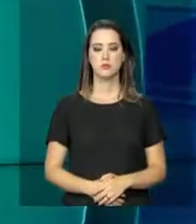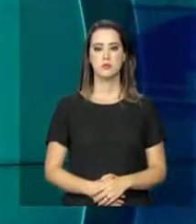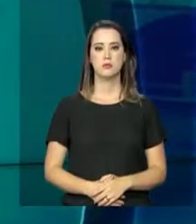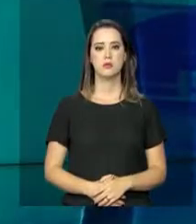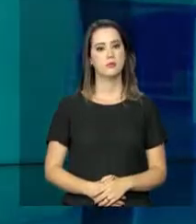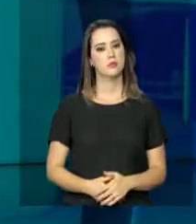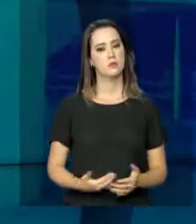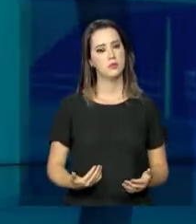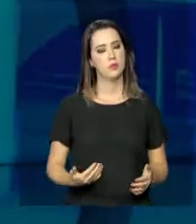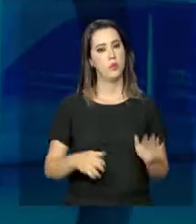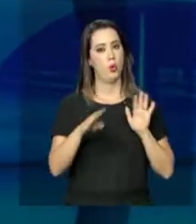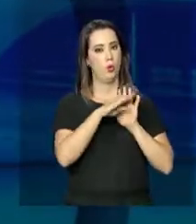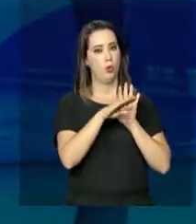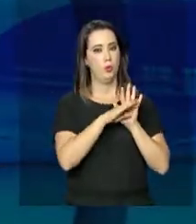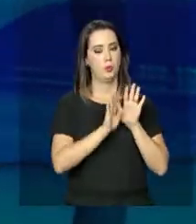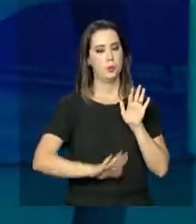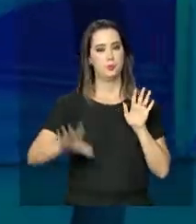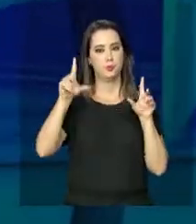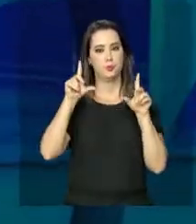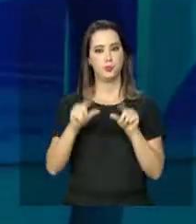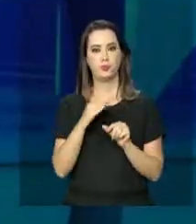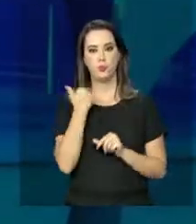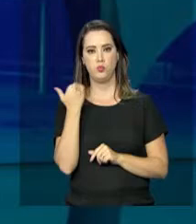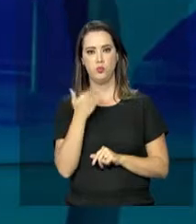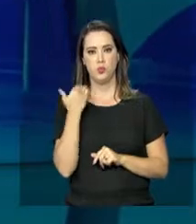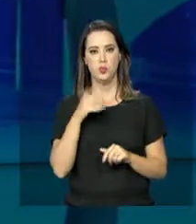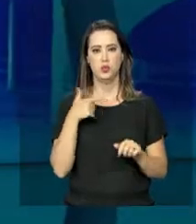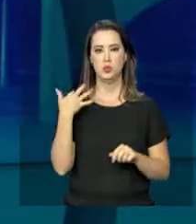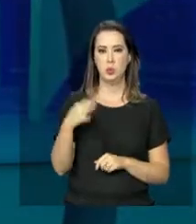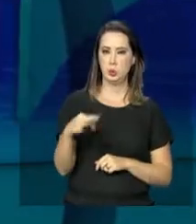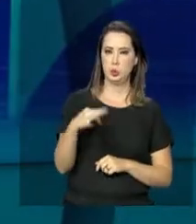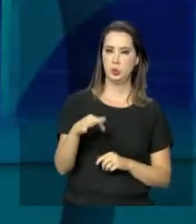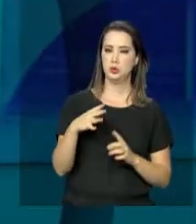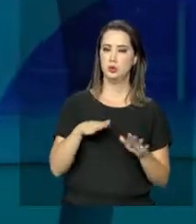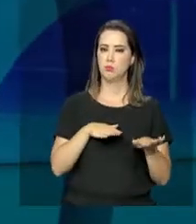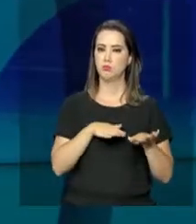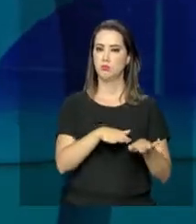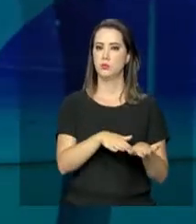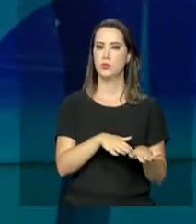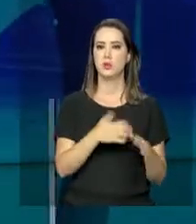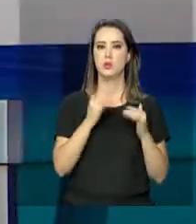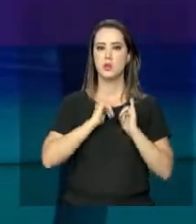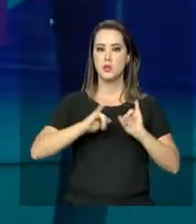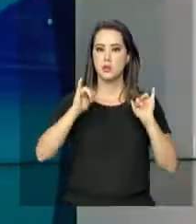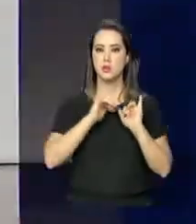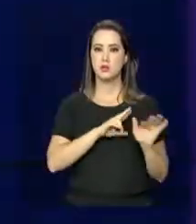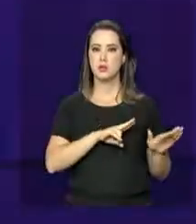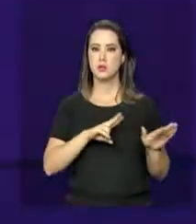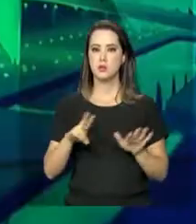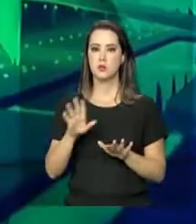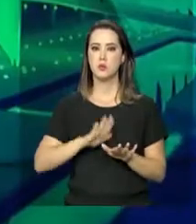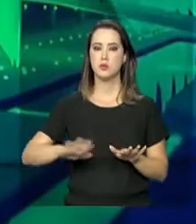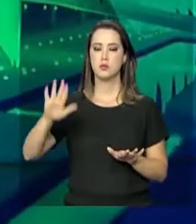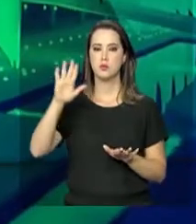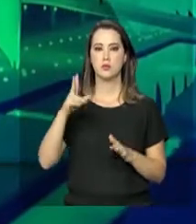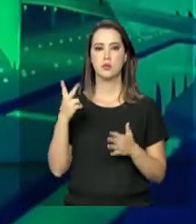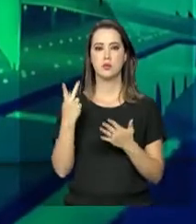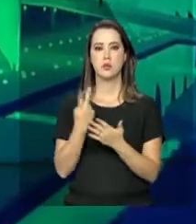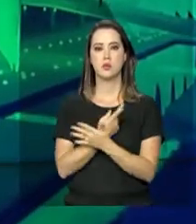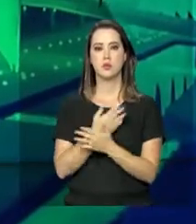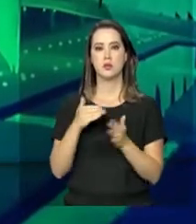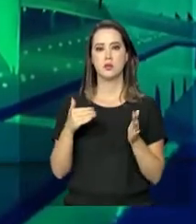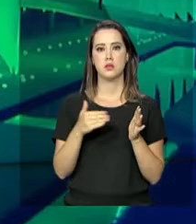o plano nacional de redução de mortes e lesões no trânsito pela trans foi lançado durante a semana nacional de trânsito